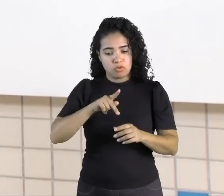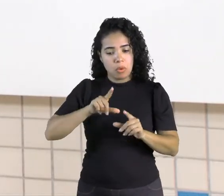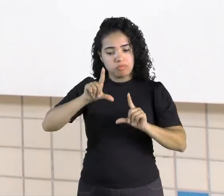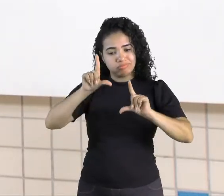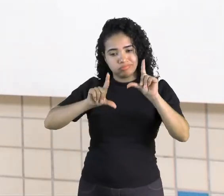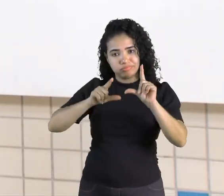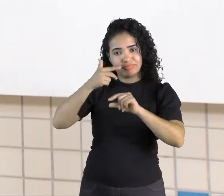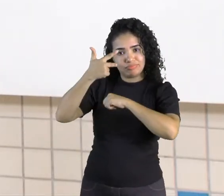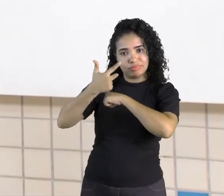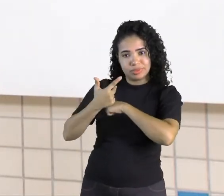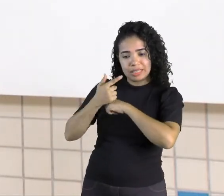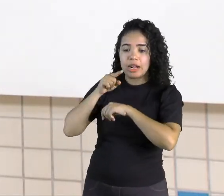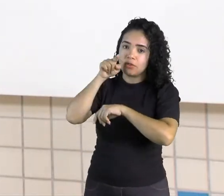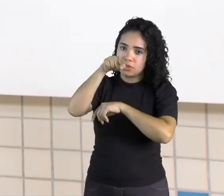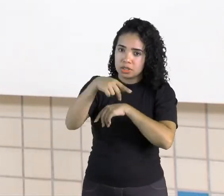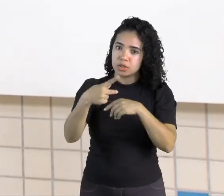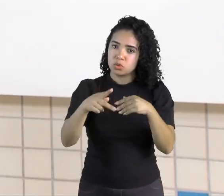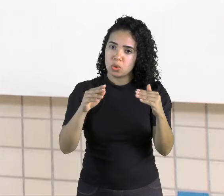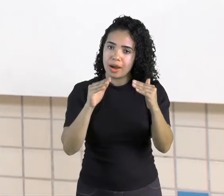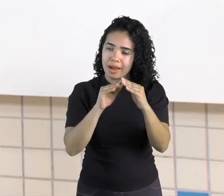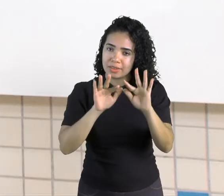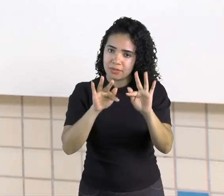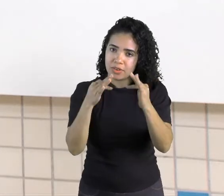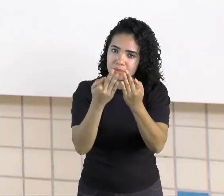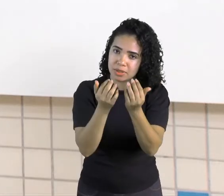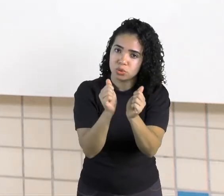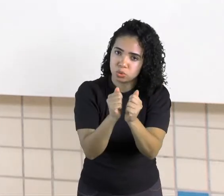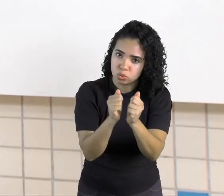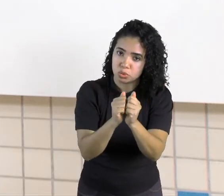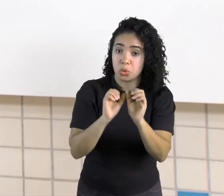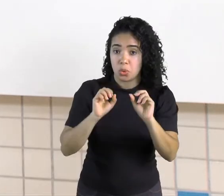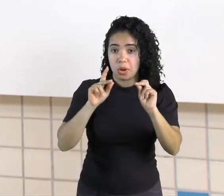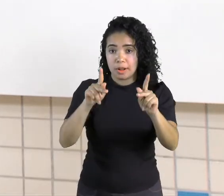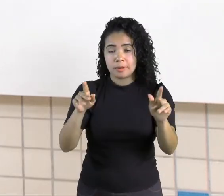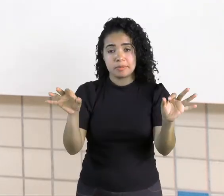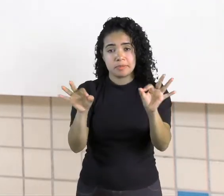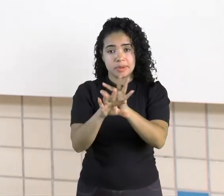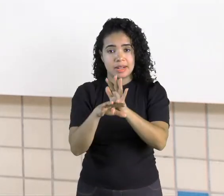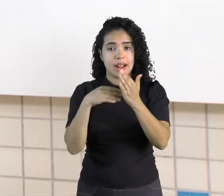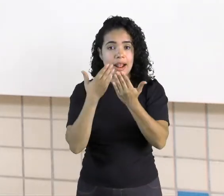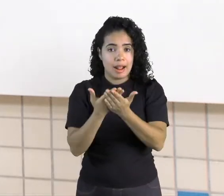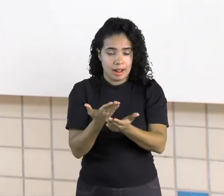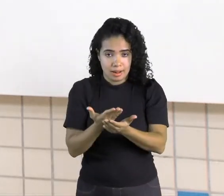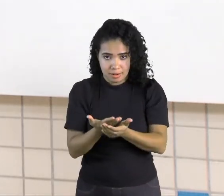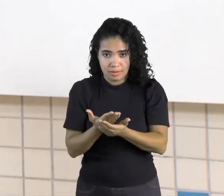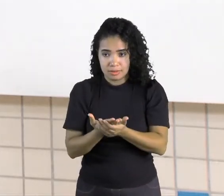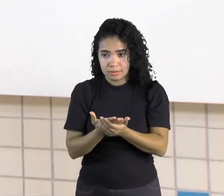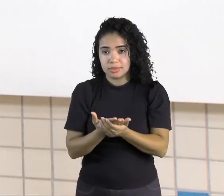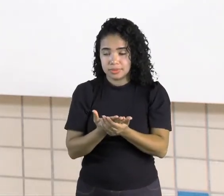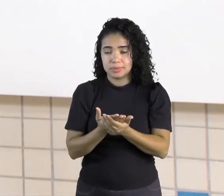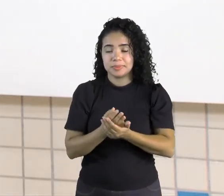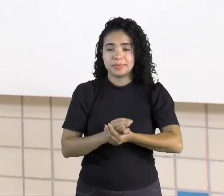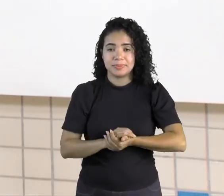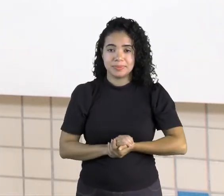casa junto com a sua família, ok? Então nós vamos encerrar essa nossa aula e já